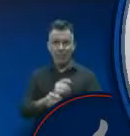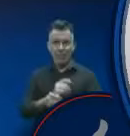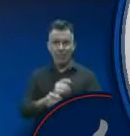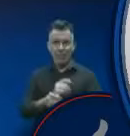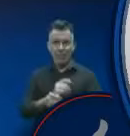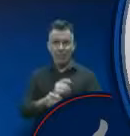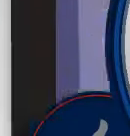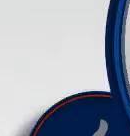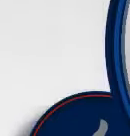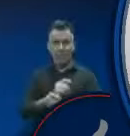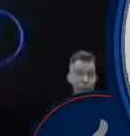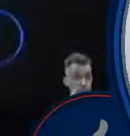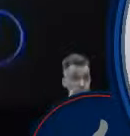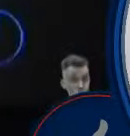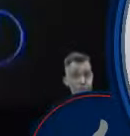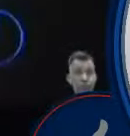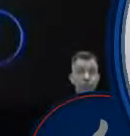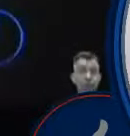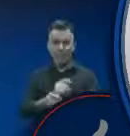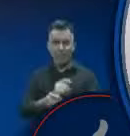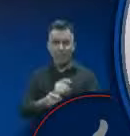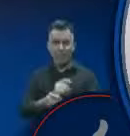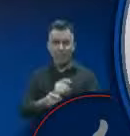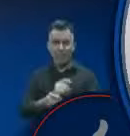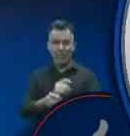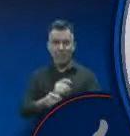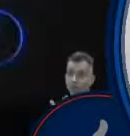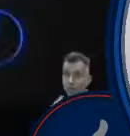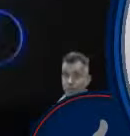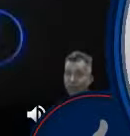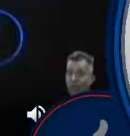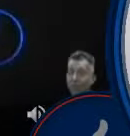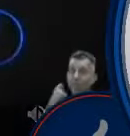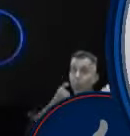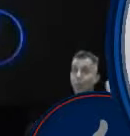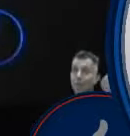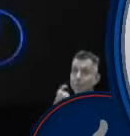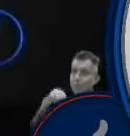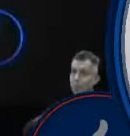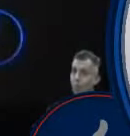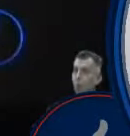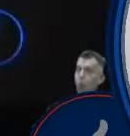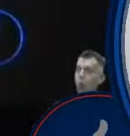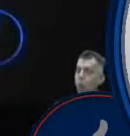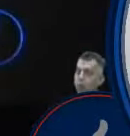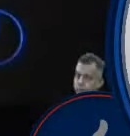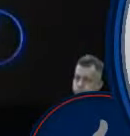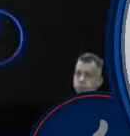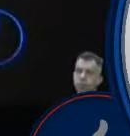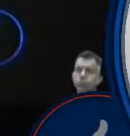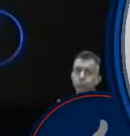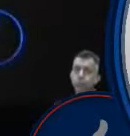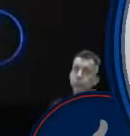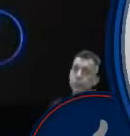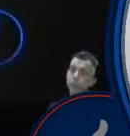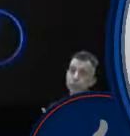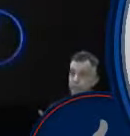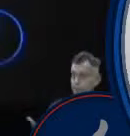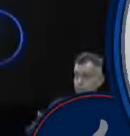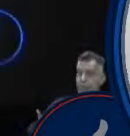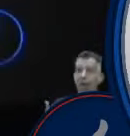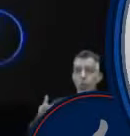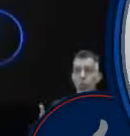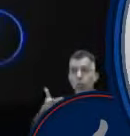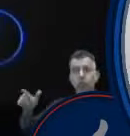E por falar nisso, ó, tem uma coisa que a Via não tem, que é justamente a preocupação em como a gente vai bancar tudo isso se a gente quiser acelerar como os boa